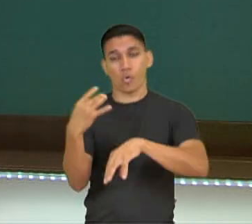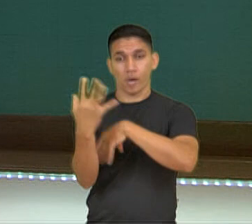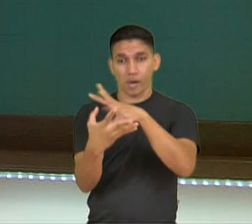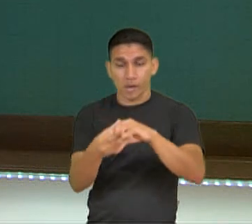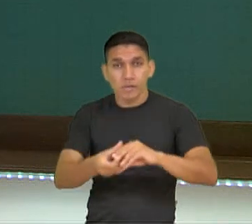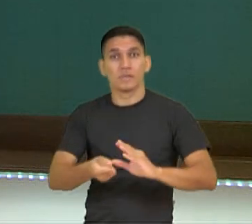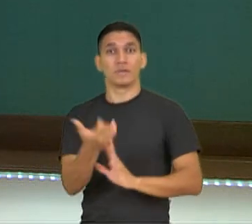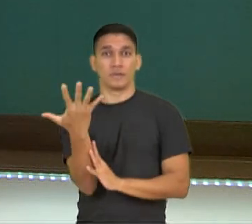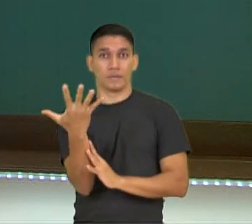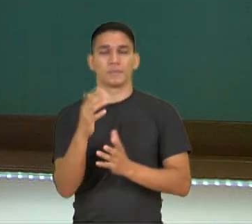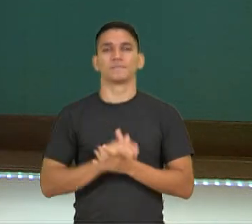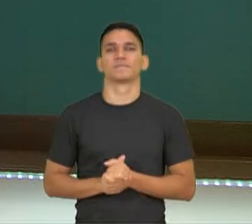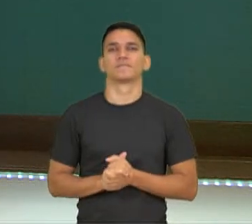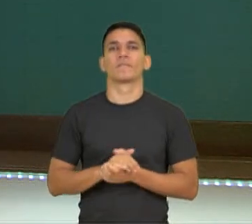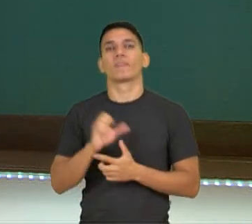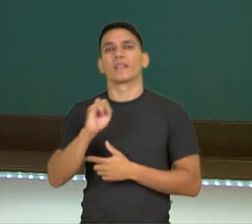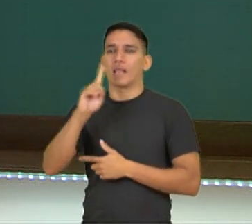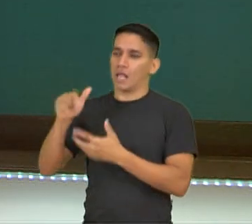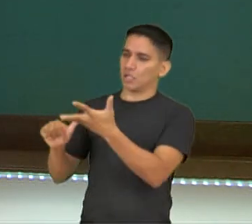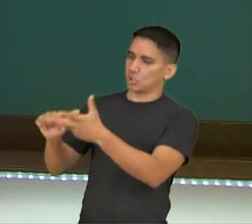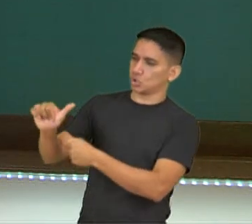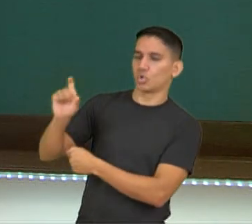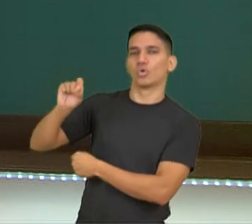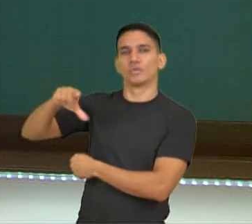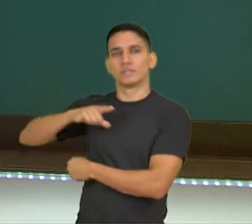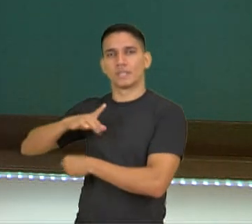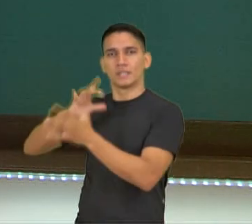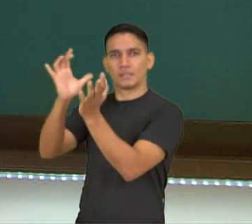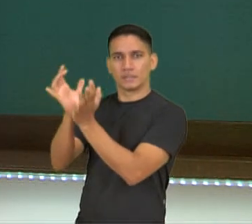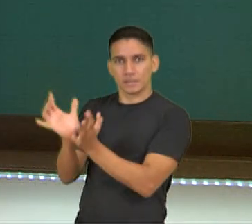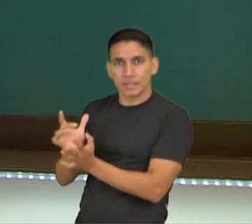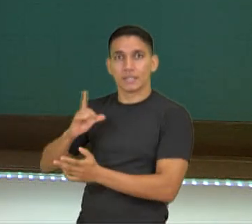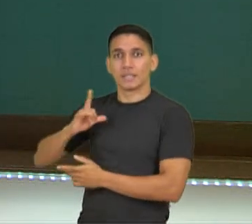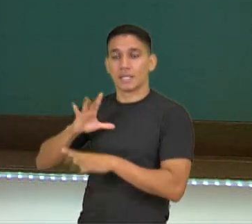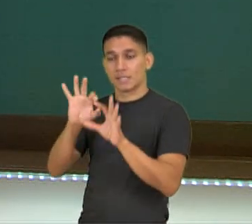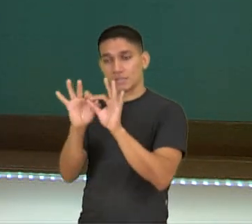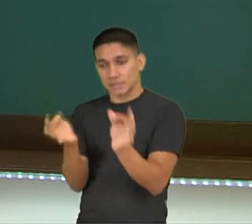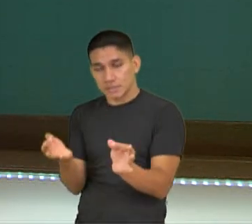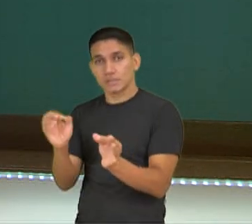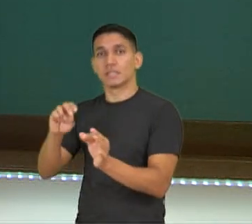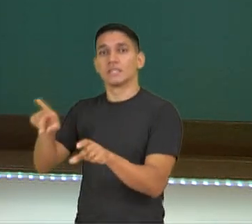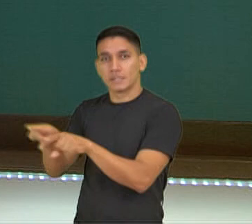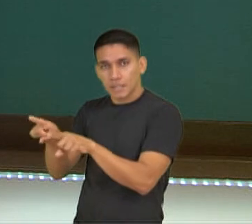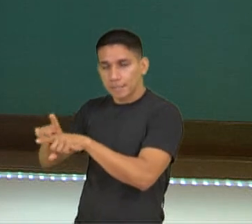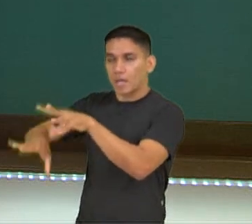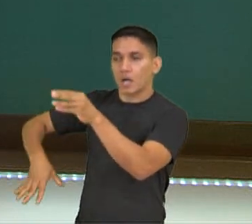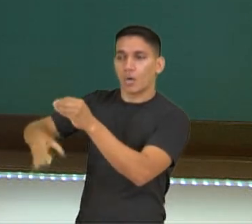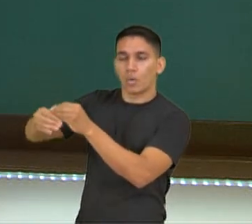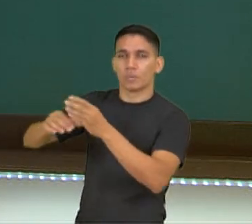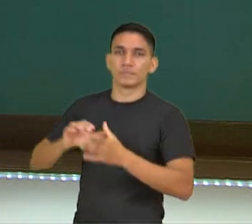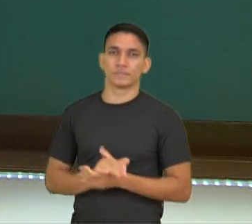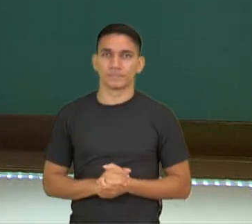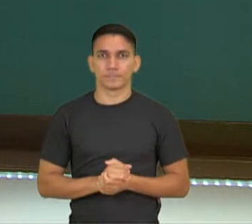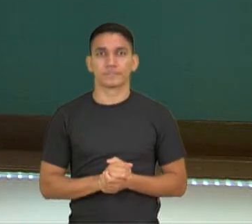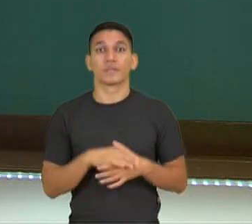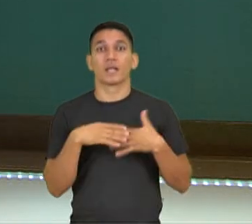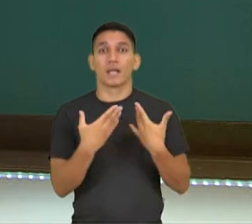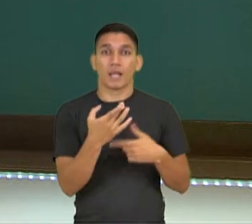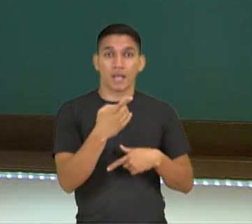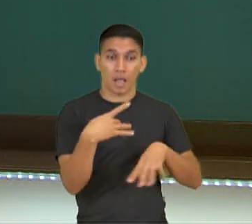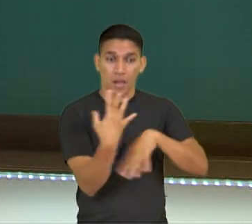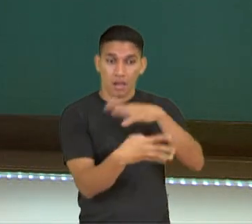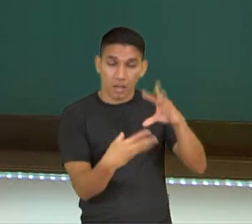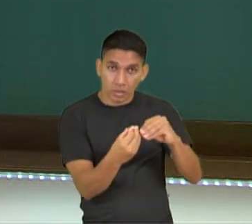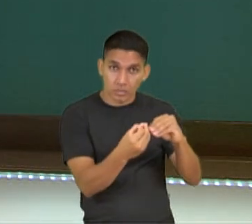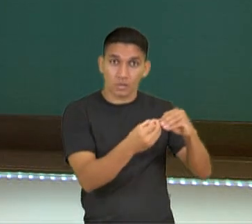tá? E quando a gente fala em substância, nós as classificamos em substância simples e substância composta. As misturas